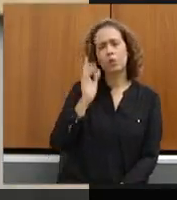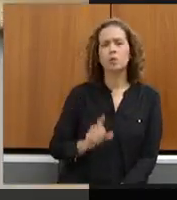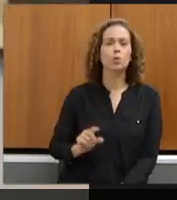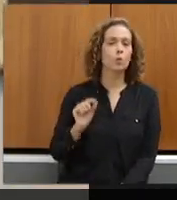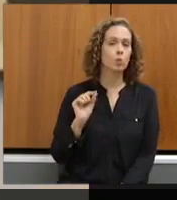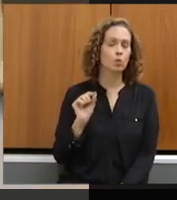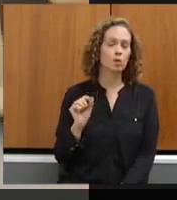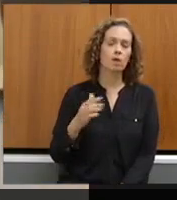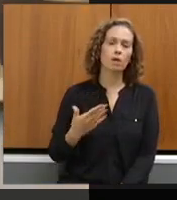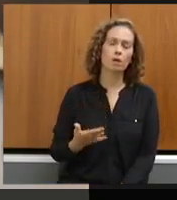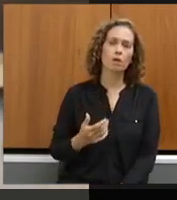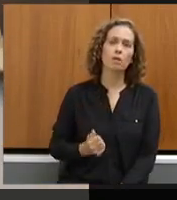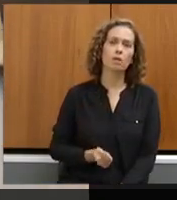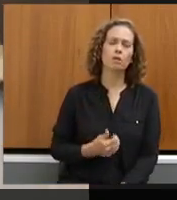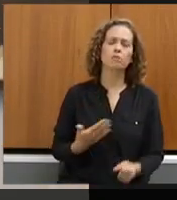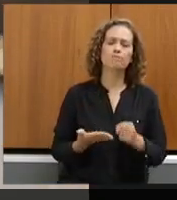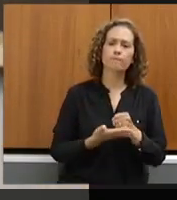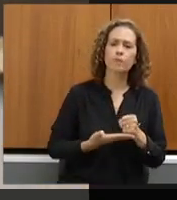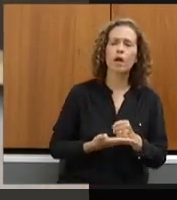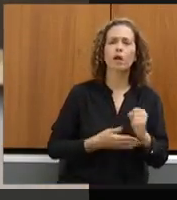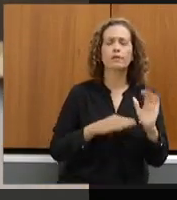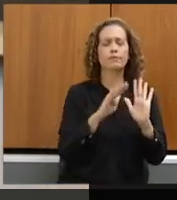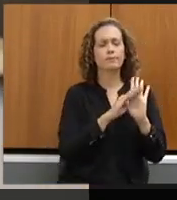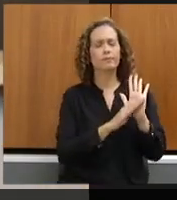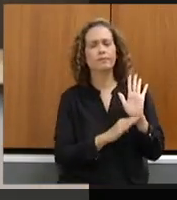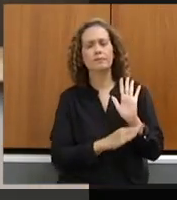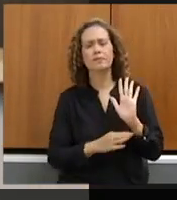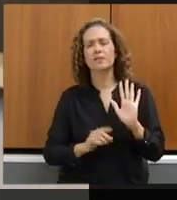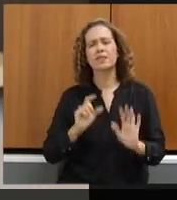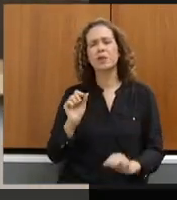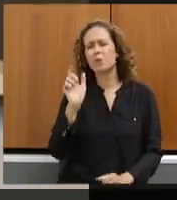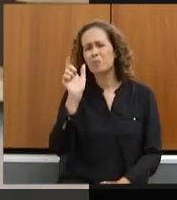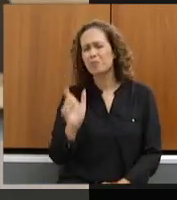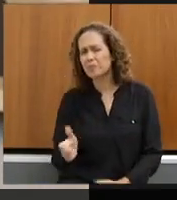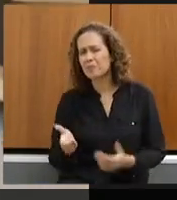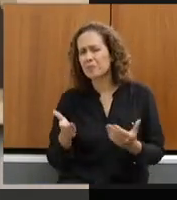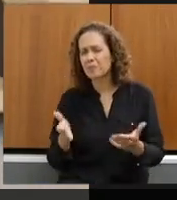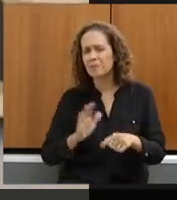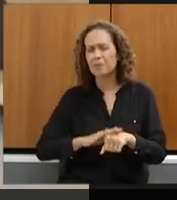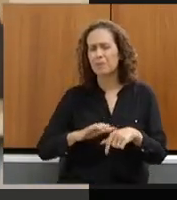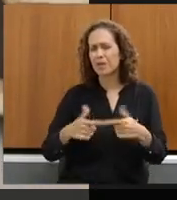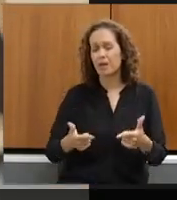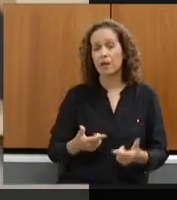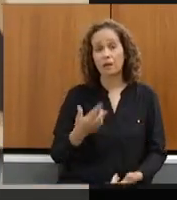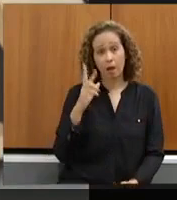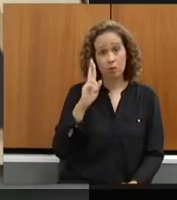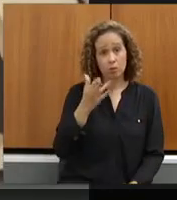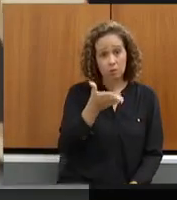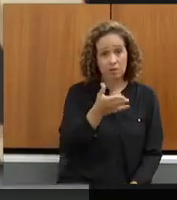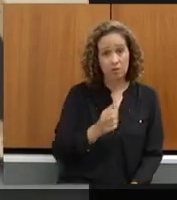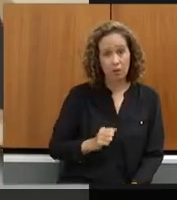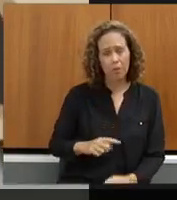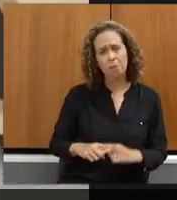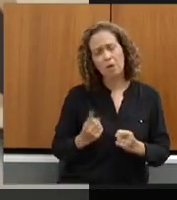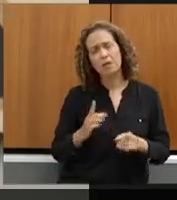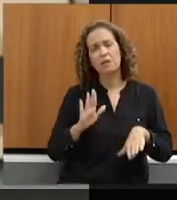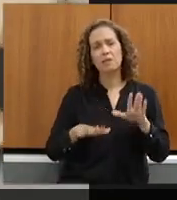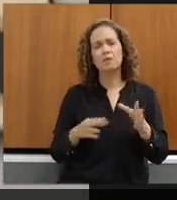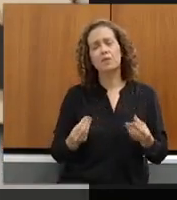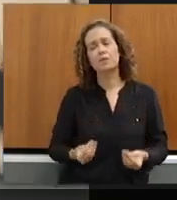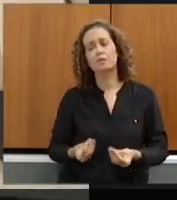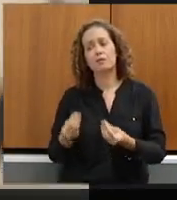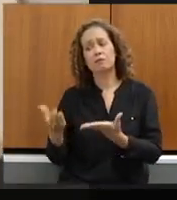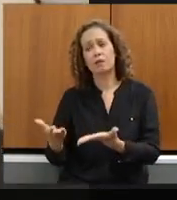essa questão da fundamentação ela vai ser feita para quem ela está sendo feito para o senhor Mas entregue às vezes por seu